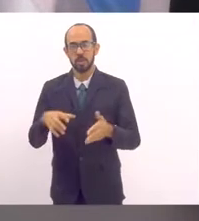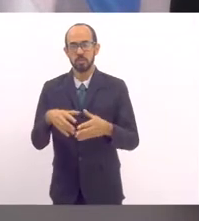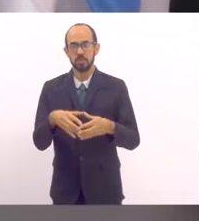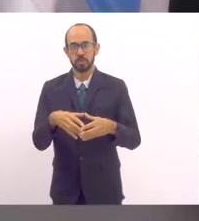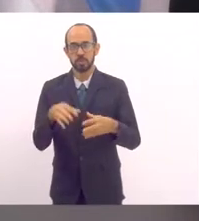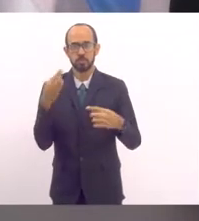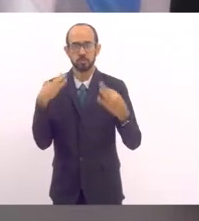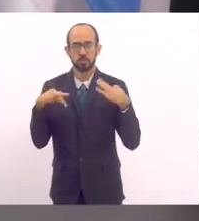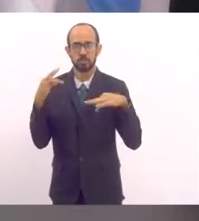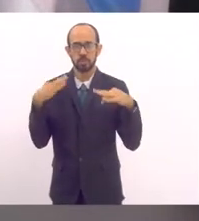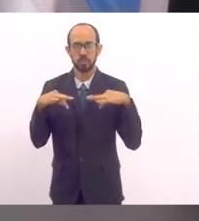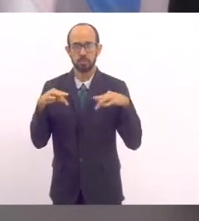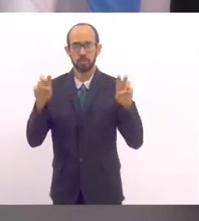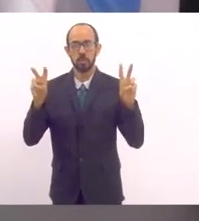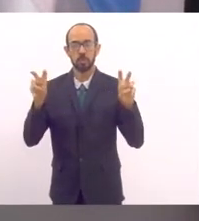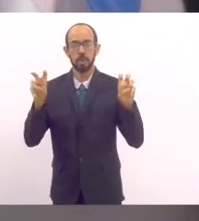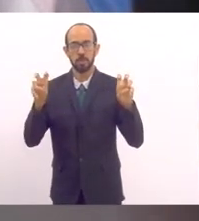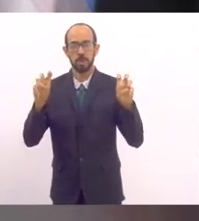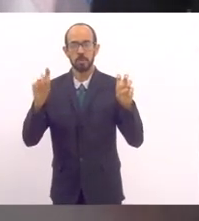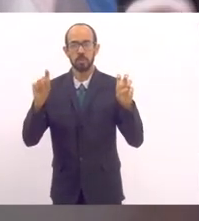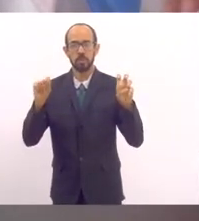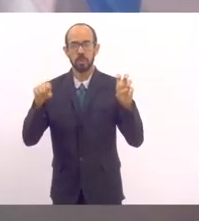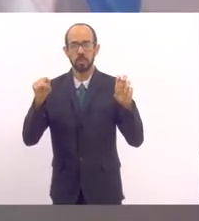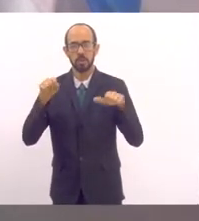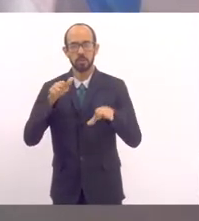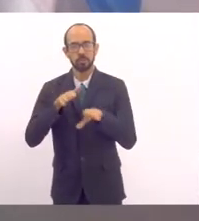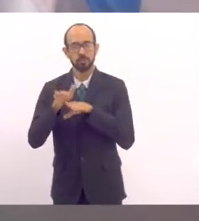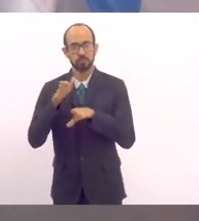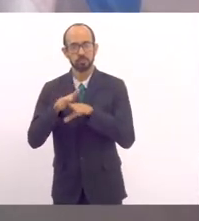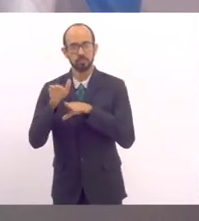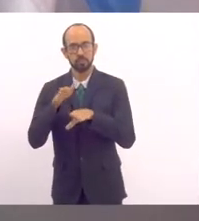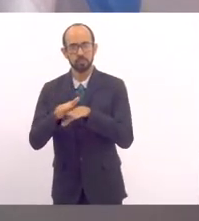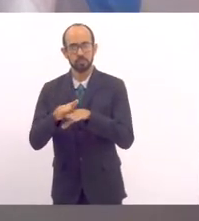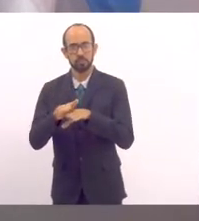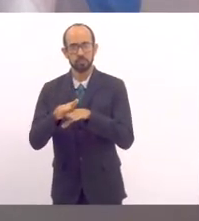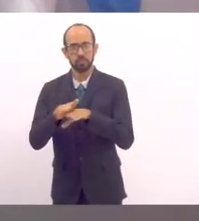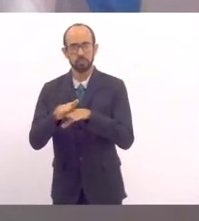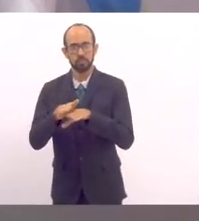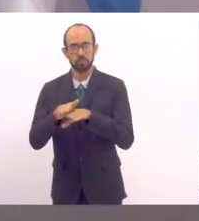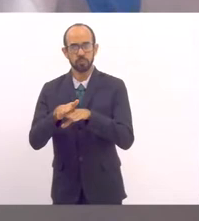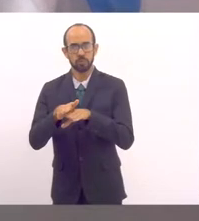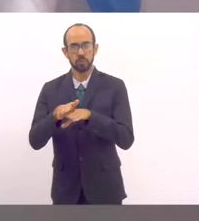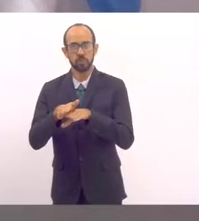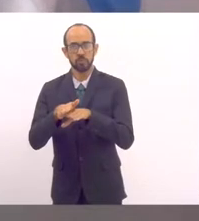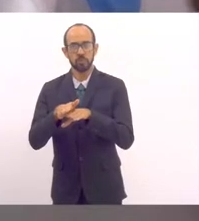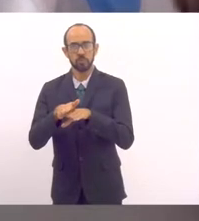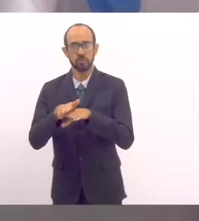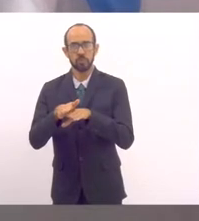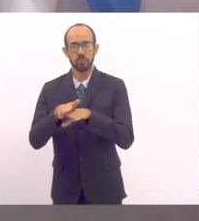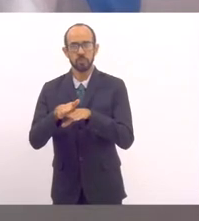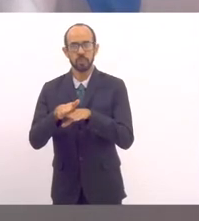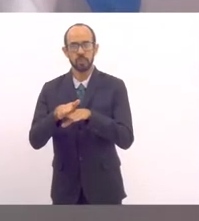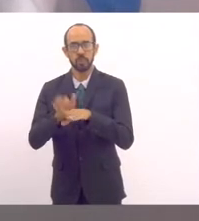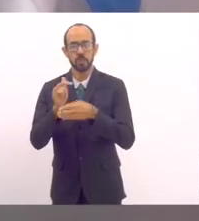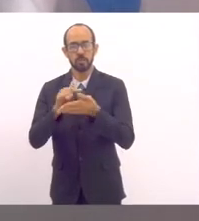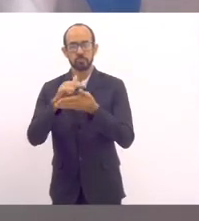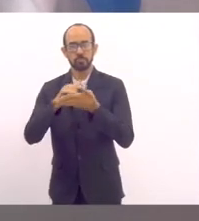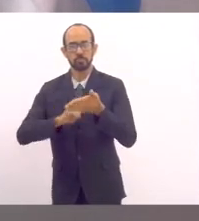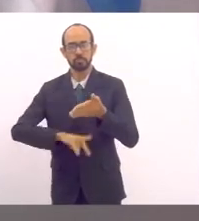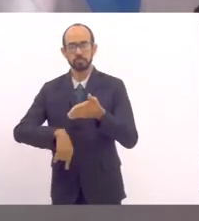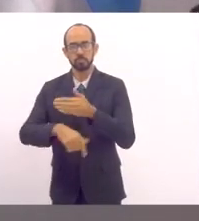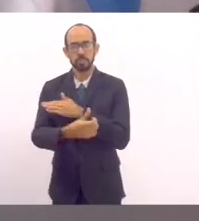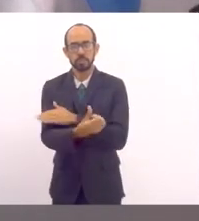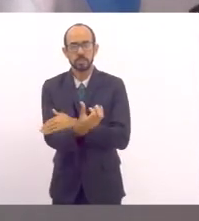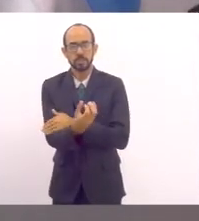Turismo com o tema Instruir parecer sobre as emendas do projeto de lei número 6026